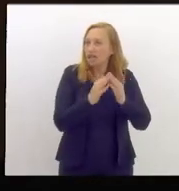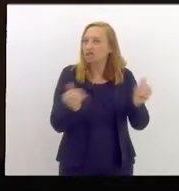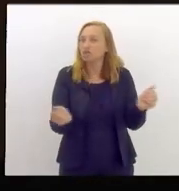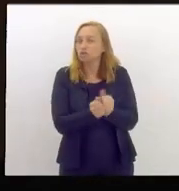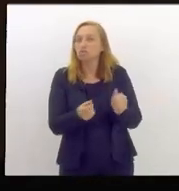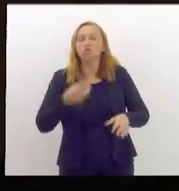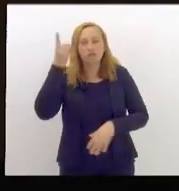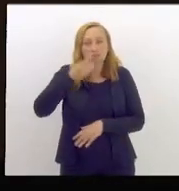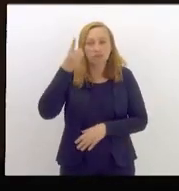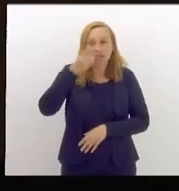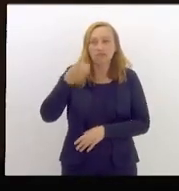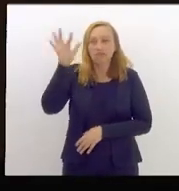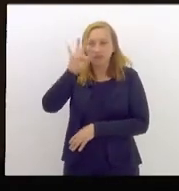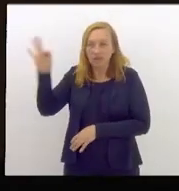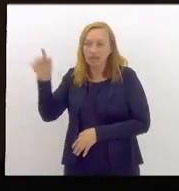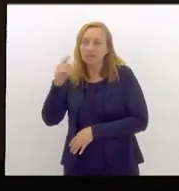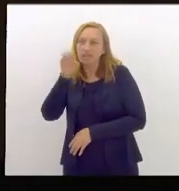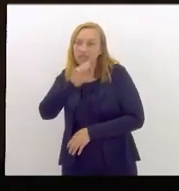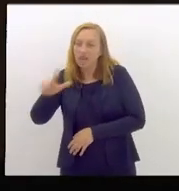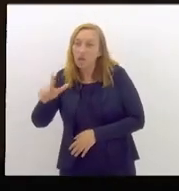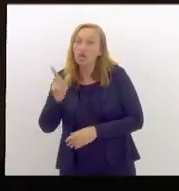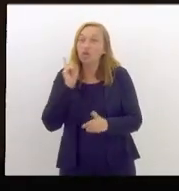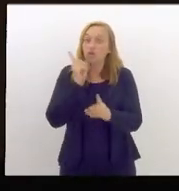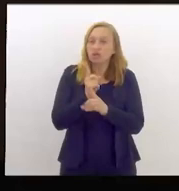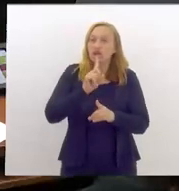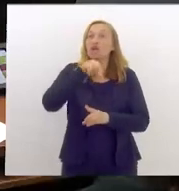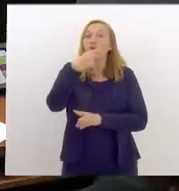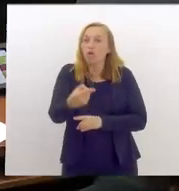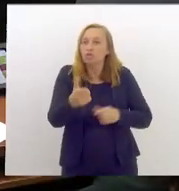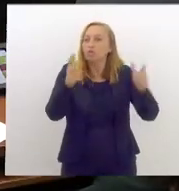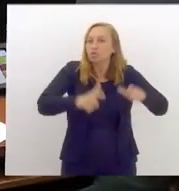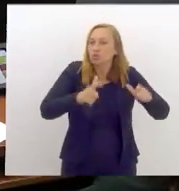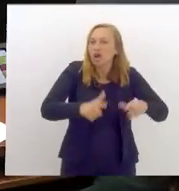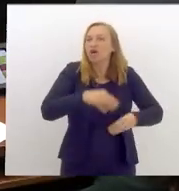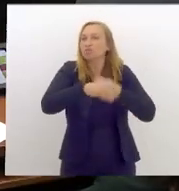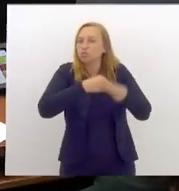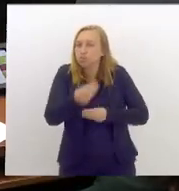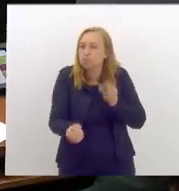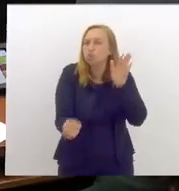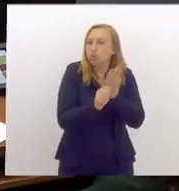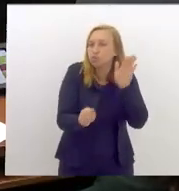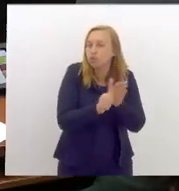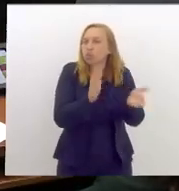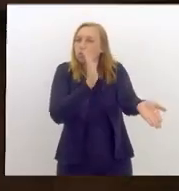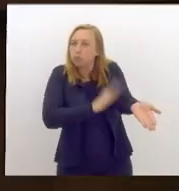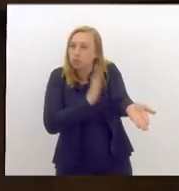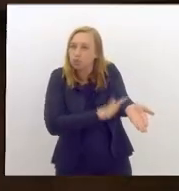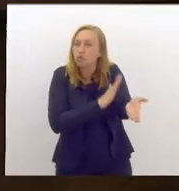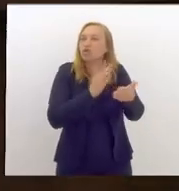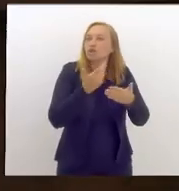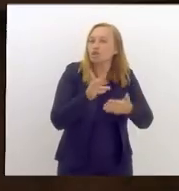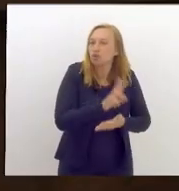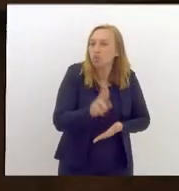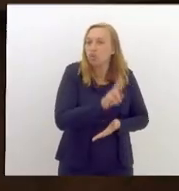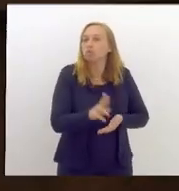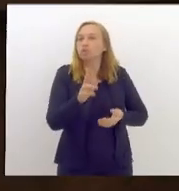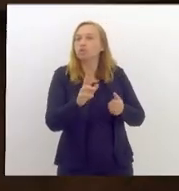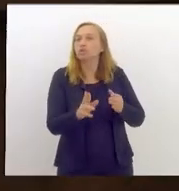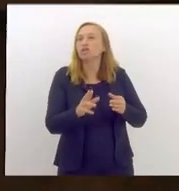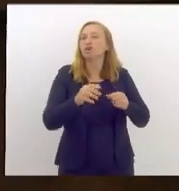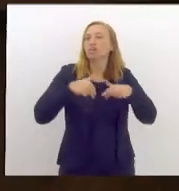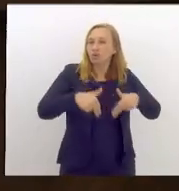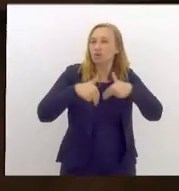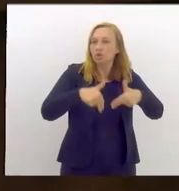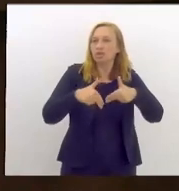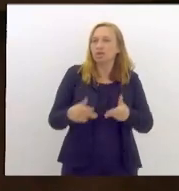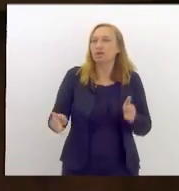deputado federal Daniel Silveira encontrei outro consumo de droga deterioração causado por militante